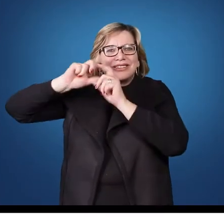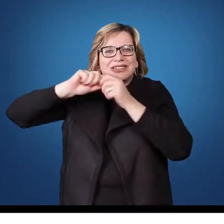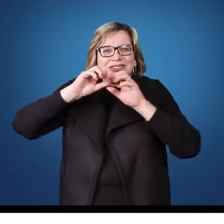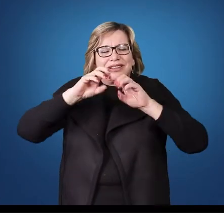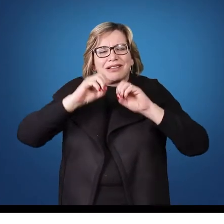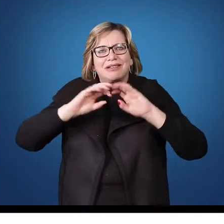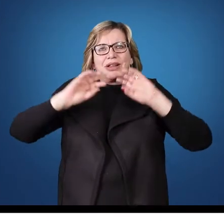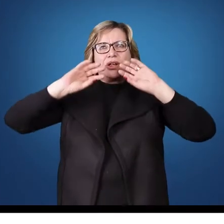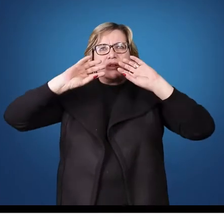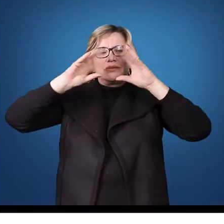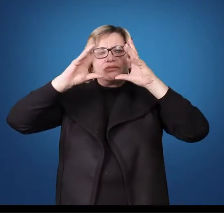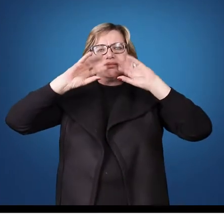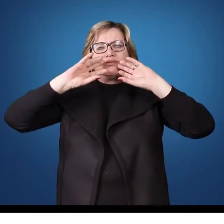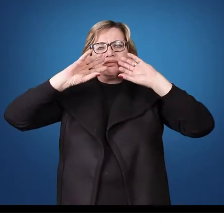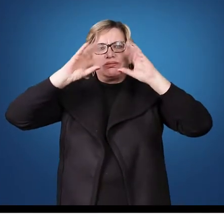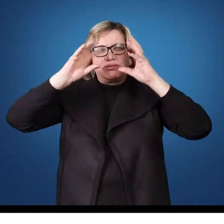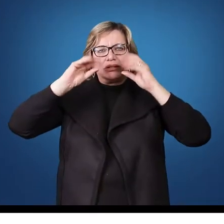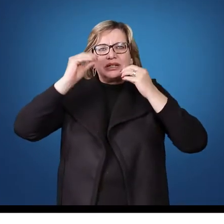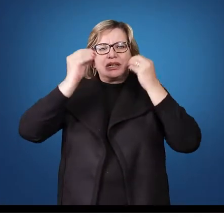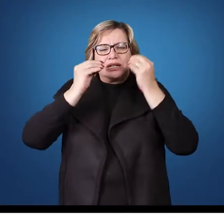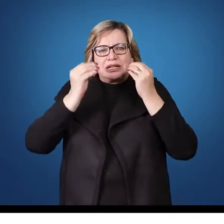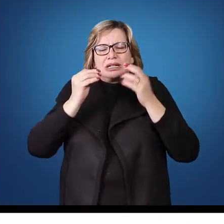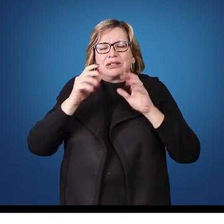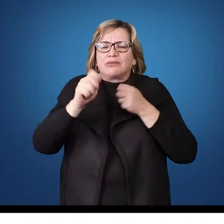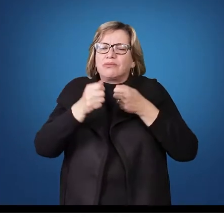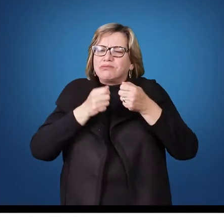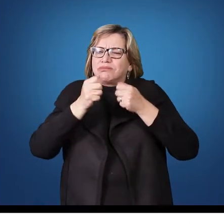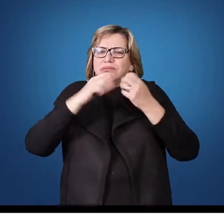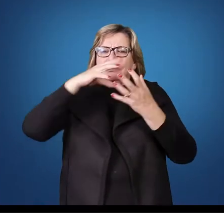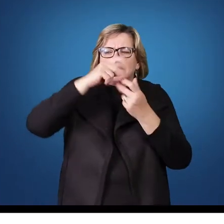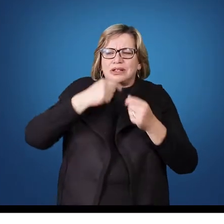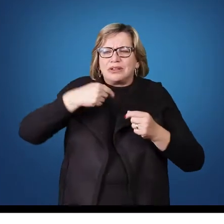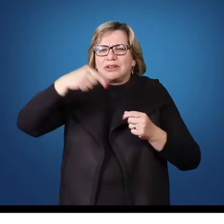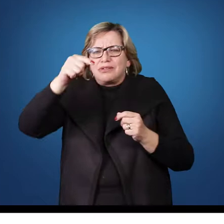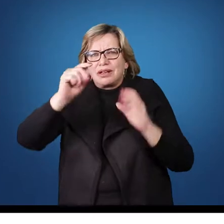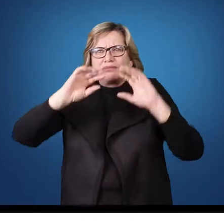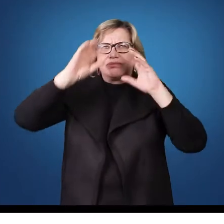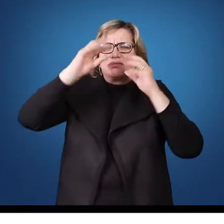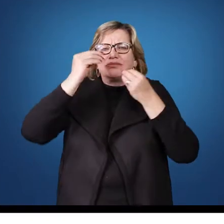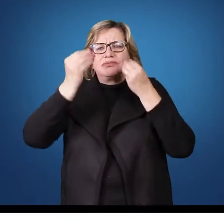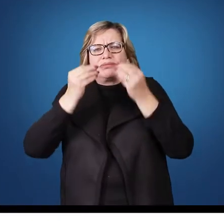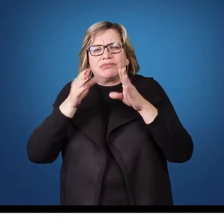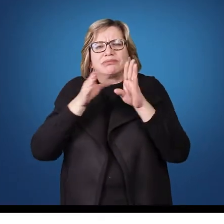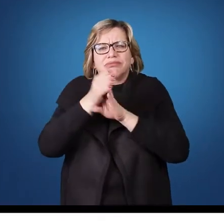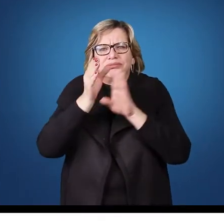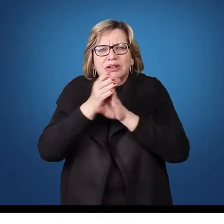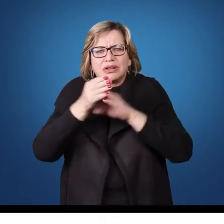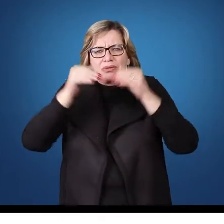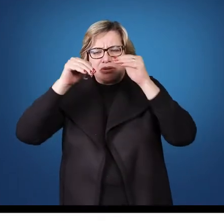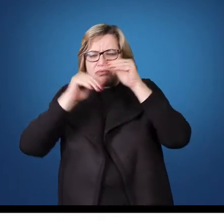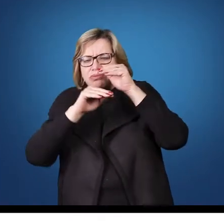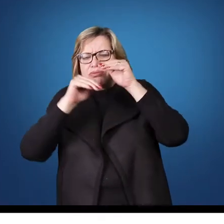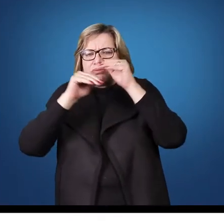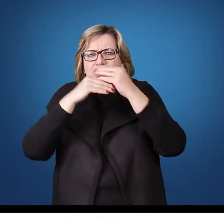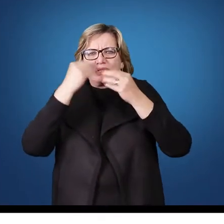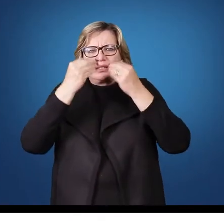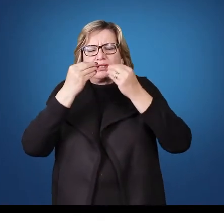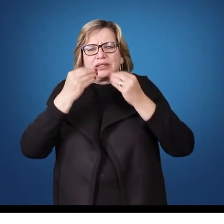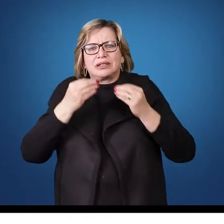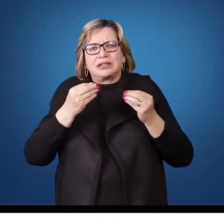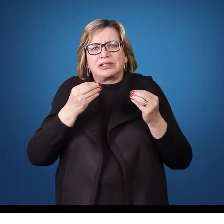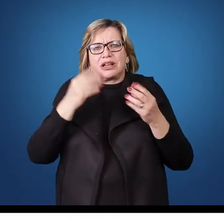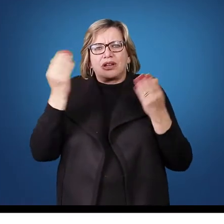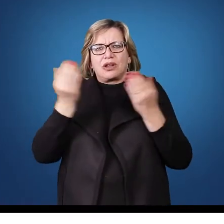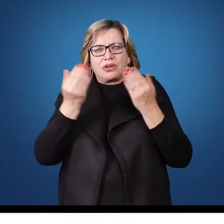teríamos exercícios onde o aluno vai fazer controle de bola, corre atrás da bola, eu dando instruções para que ele entre embaixo da bola, segure. A ideia